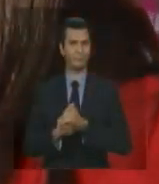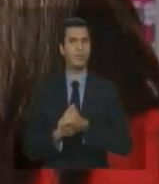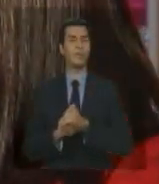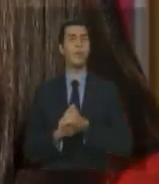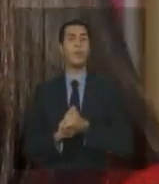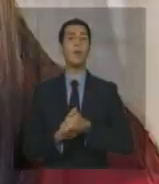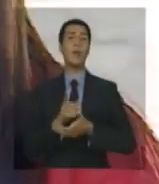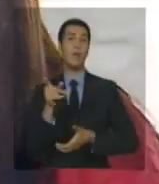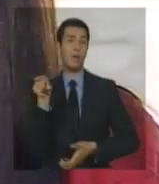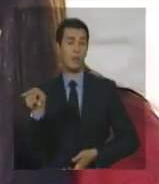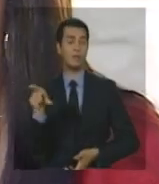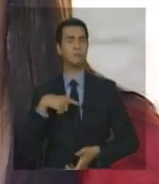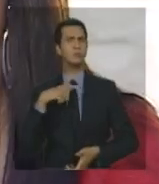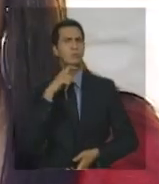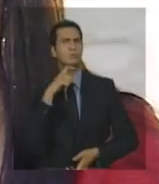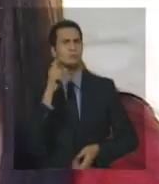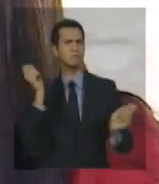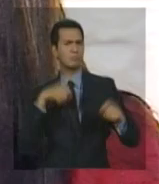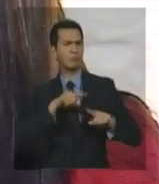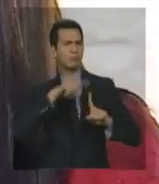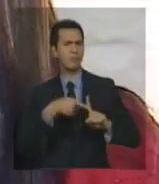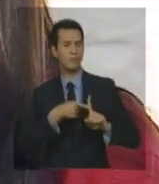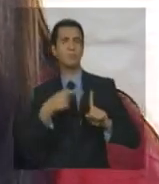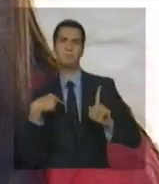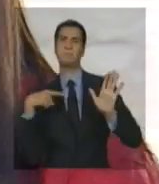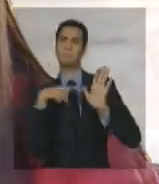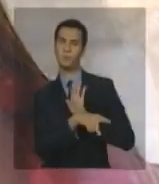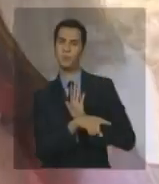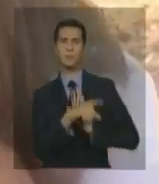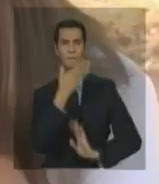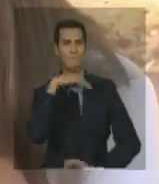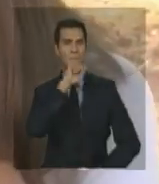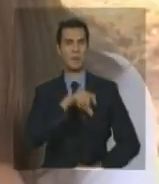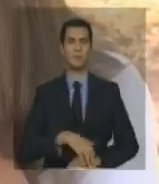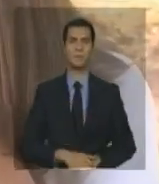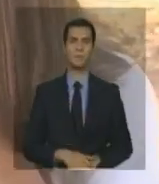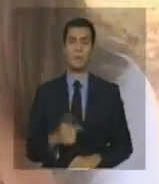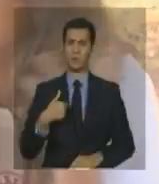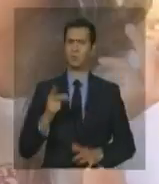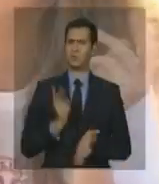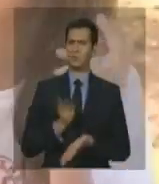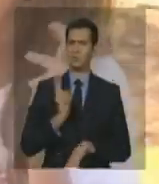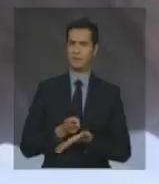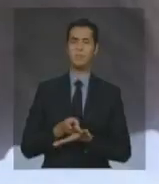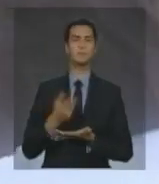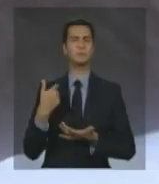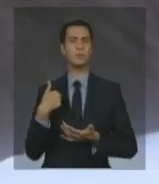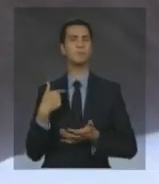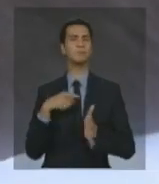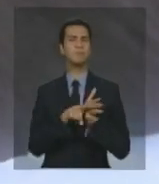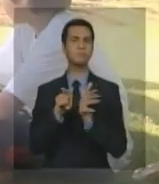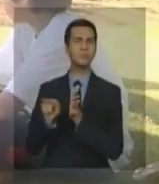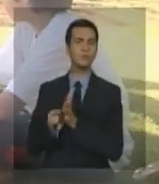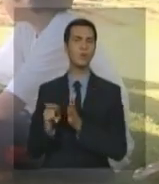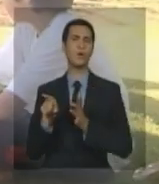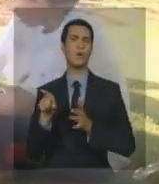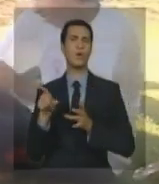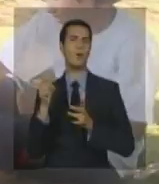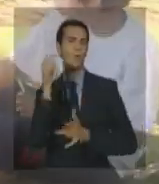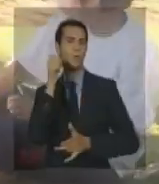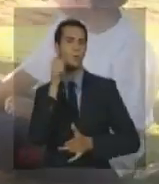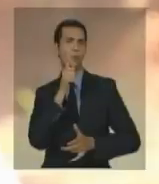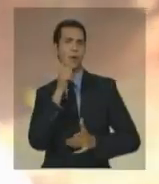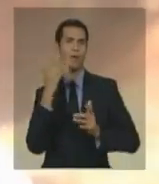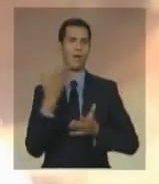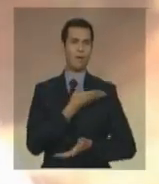ao pai. Eu escutava sempre minhas colegas dizerem que a gente paquerava com os olhos, olhando,